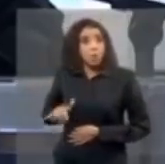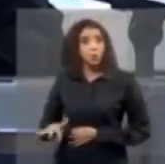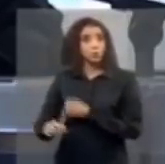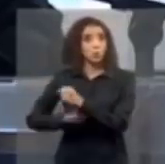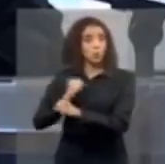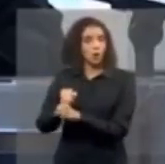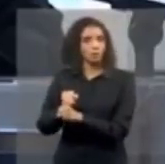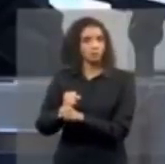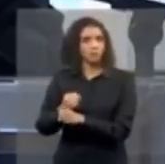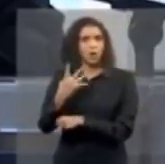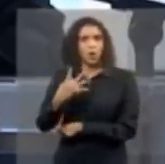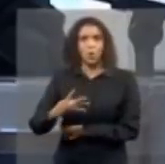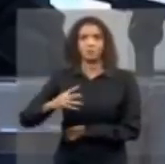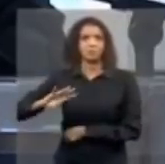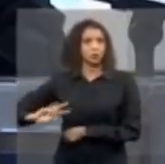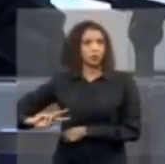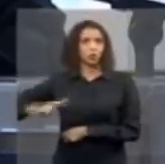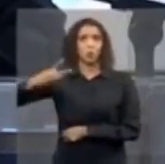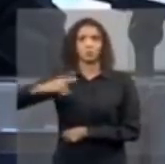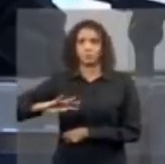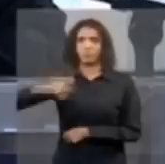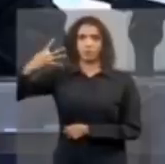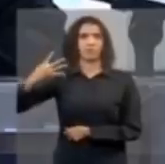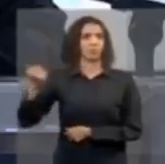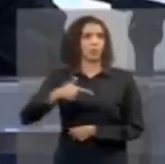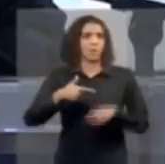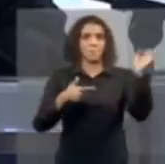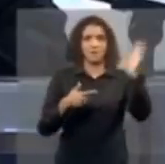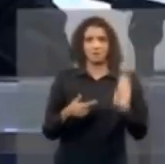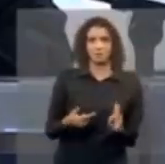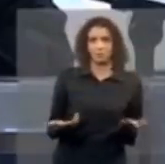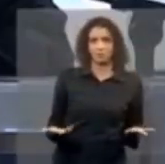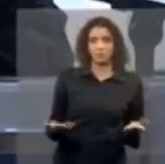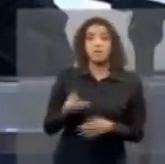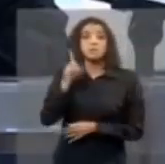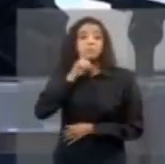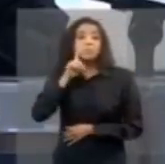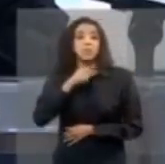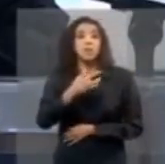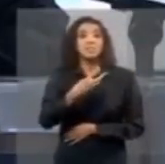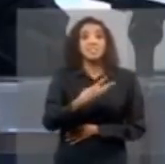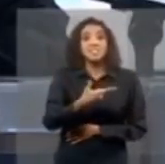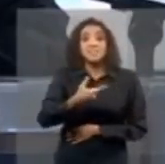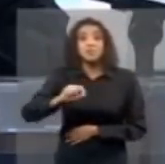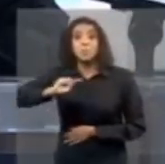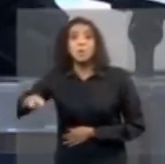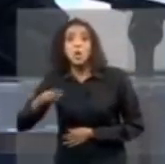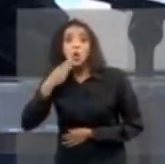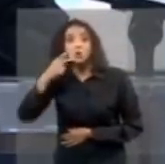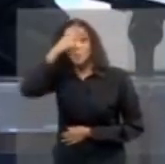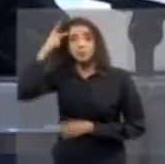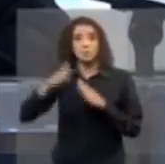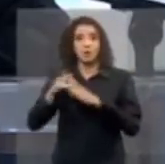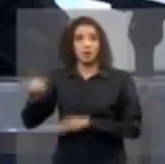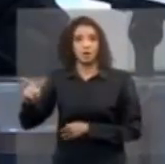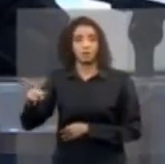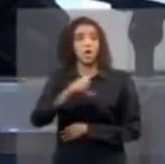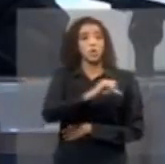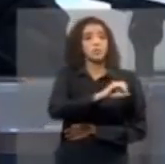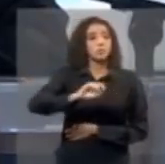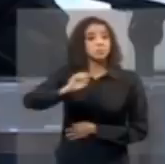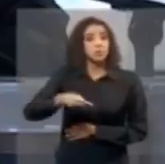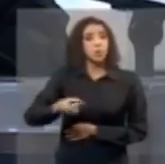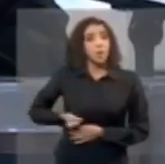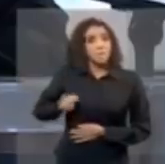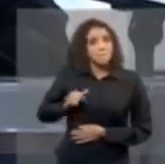por ano, 4 vezes mais que o Brasil. Os Estados Unidos têm 320 milhões de habitantes e 900